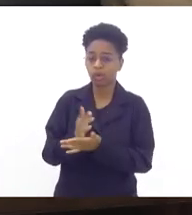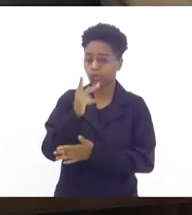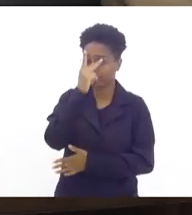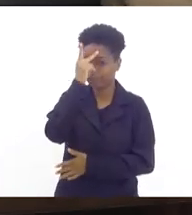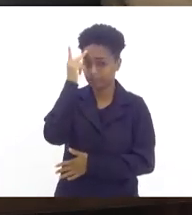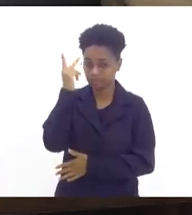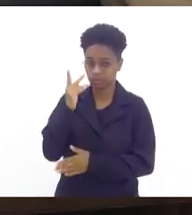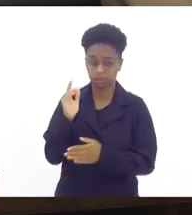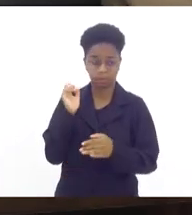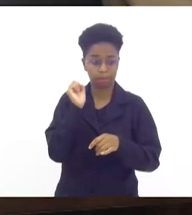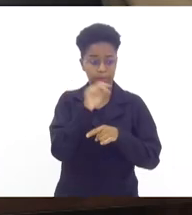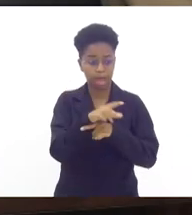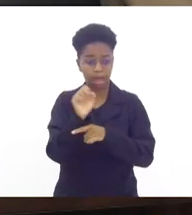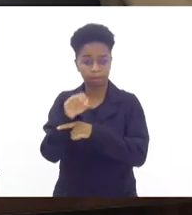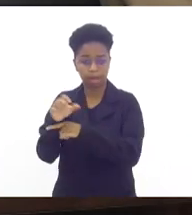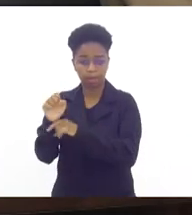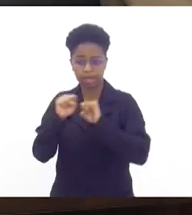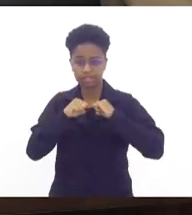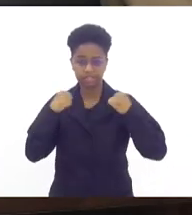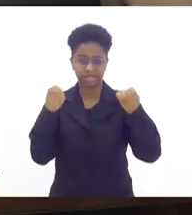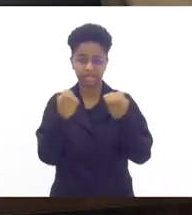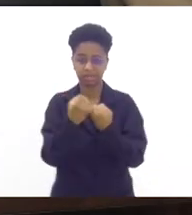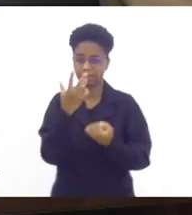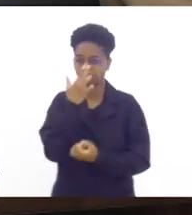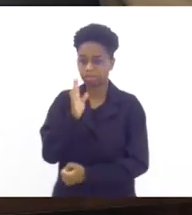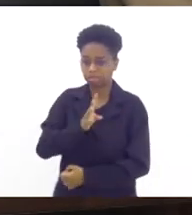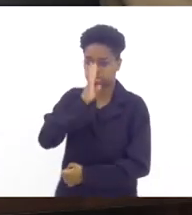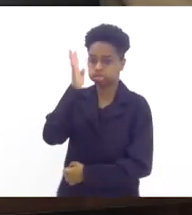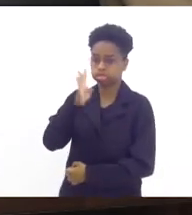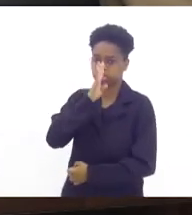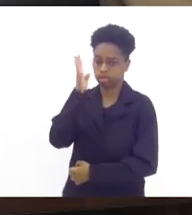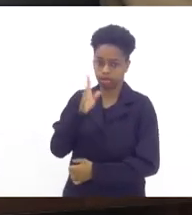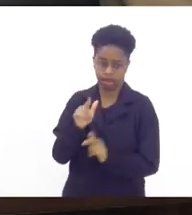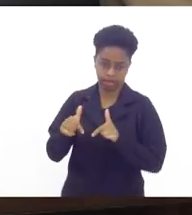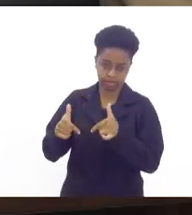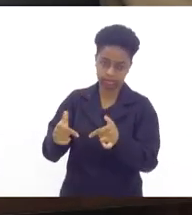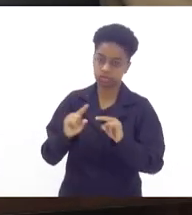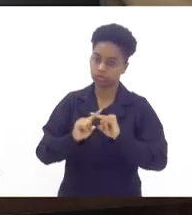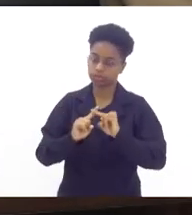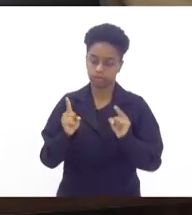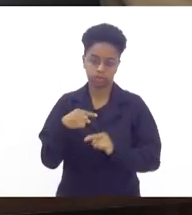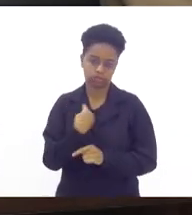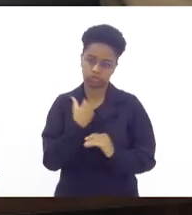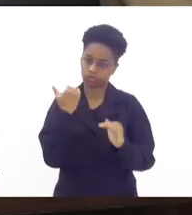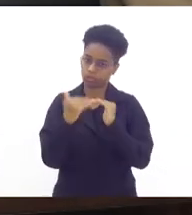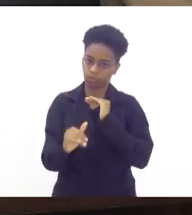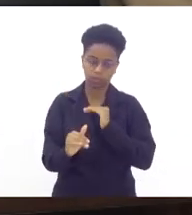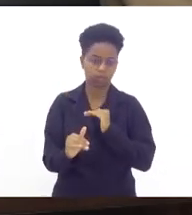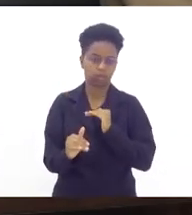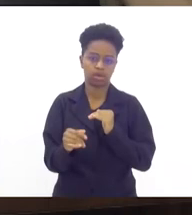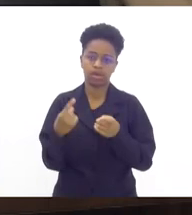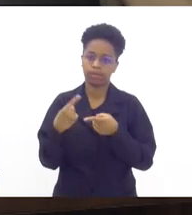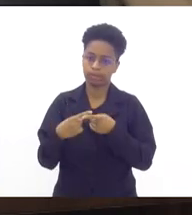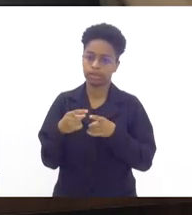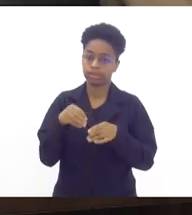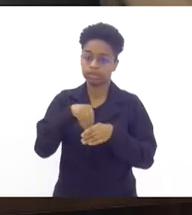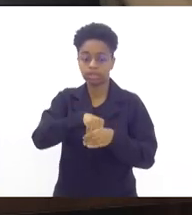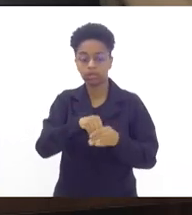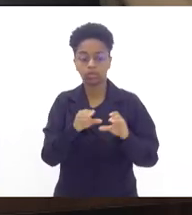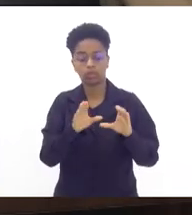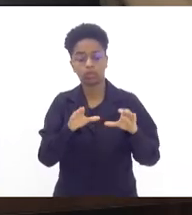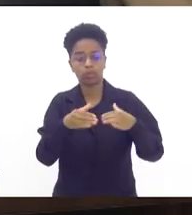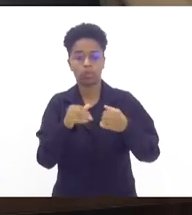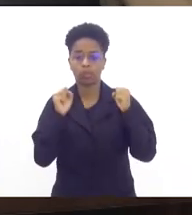para os estádios para fazer da sua casa e isso a gente também não concorda né até porque dentro das torcidas organizadas